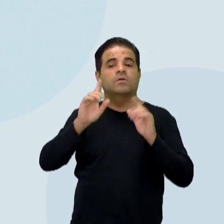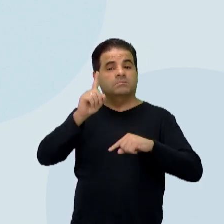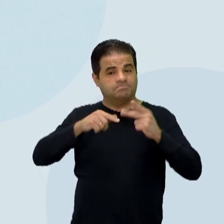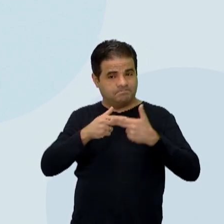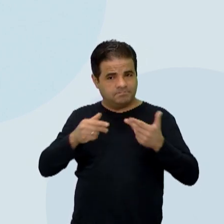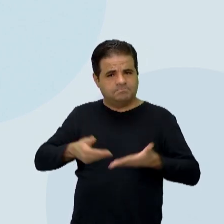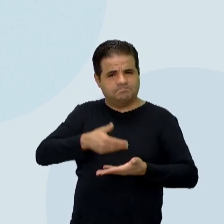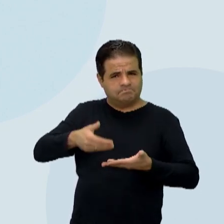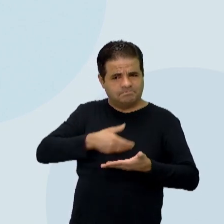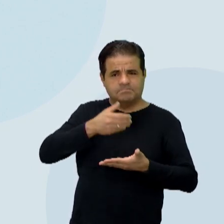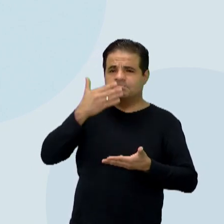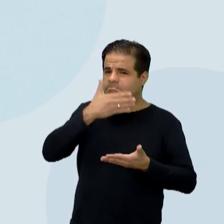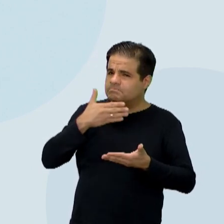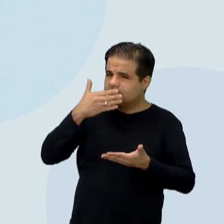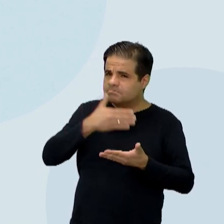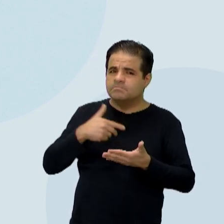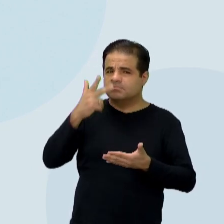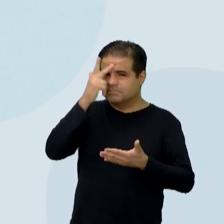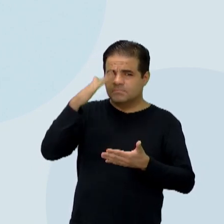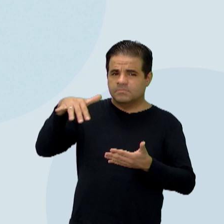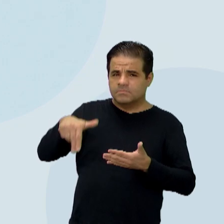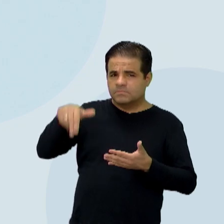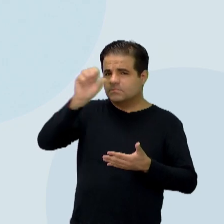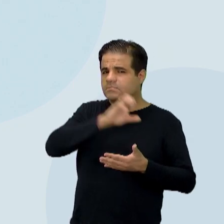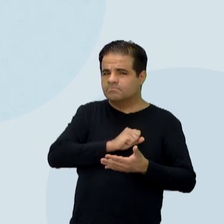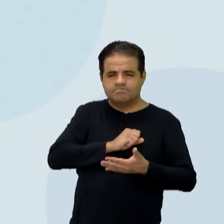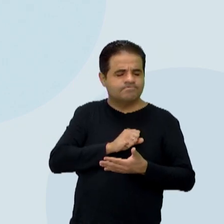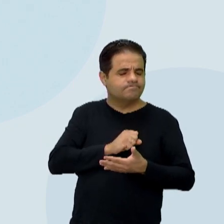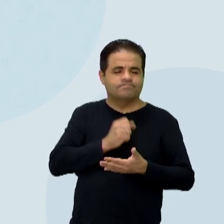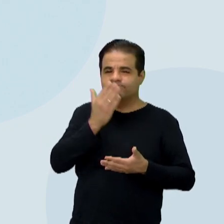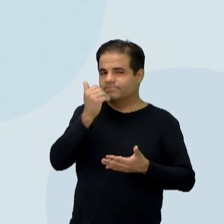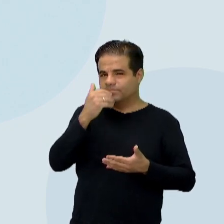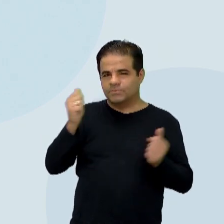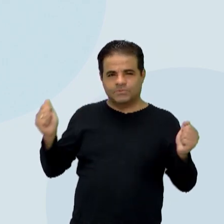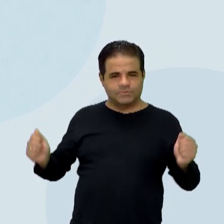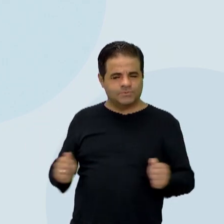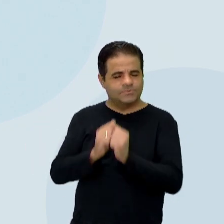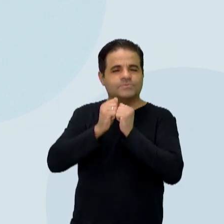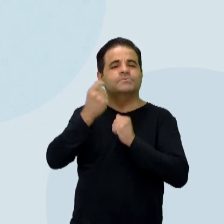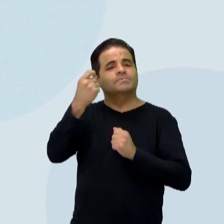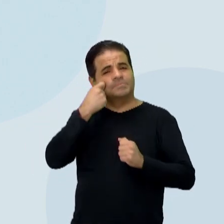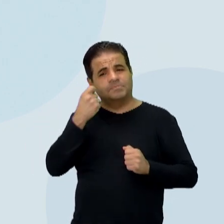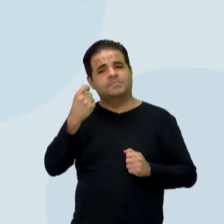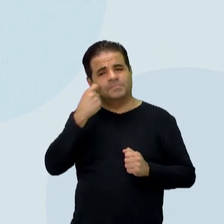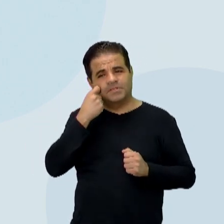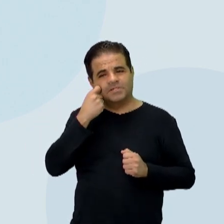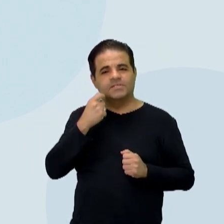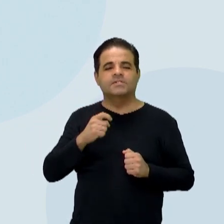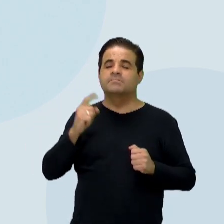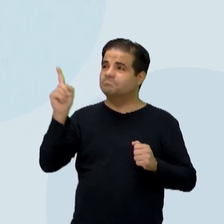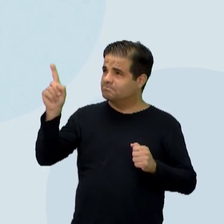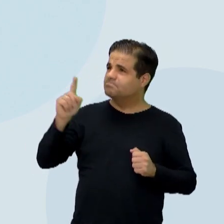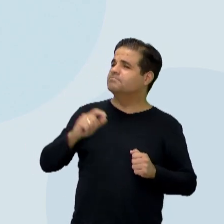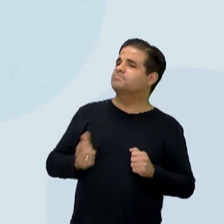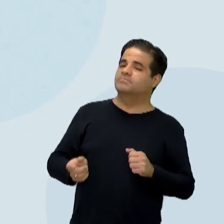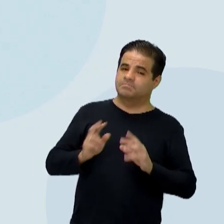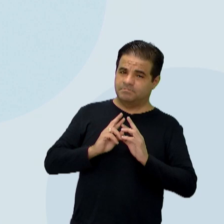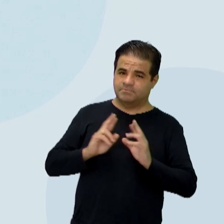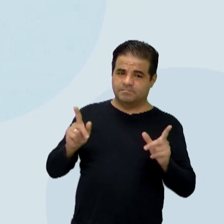é um mingau meio doce que os nortistas adoram comer com peixe frito. Disponível no Mundo Estranho